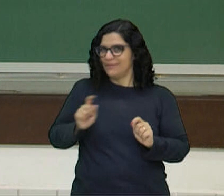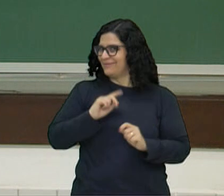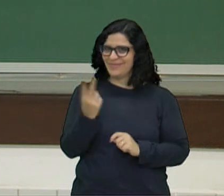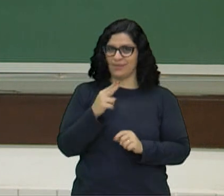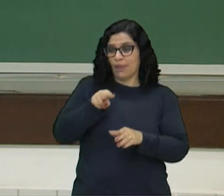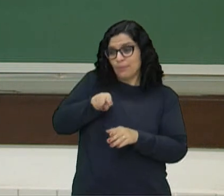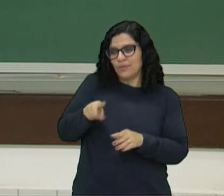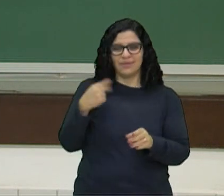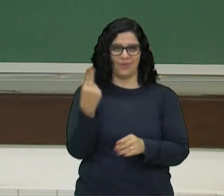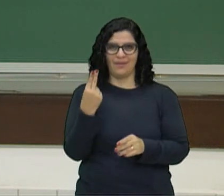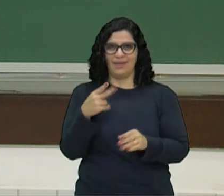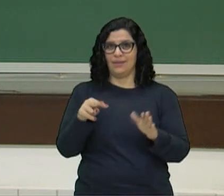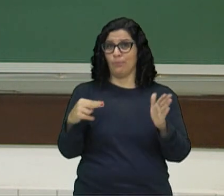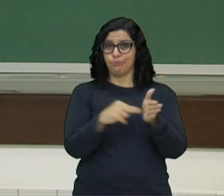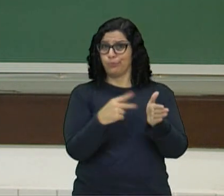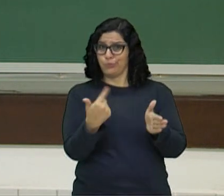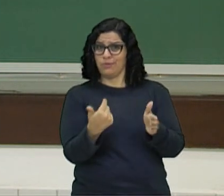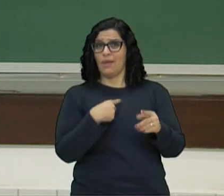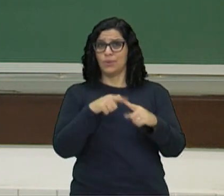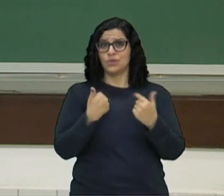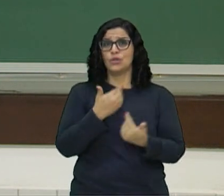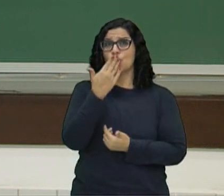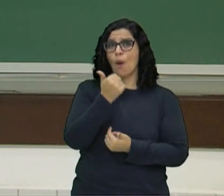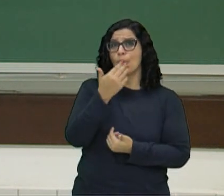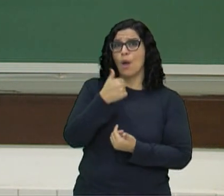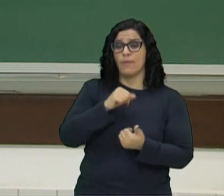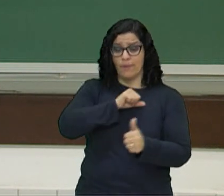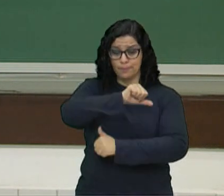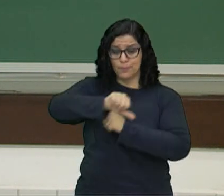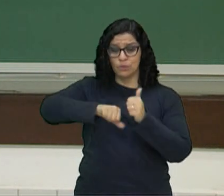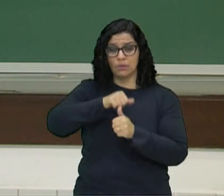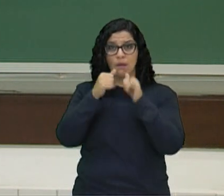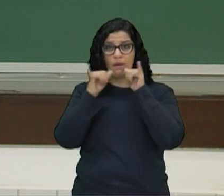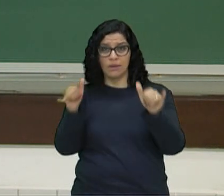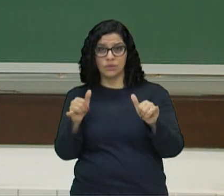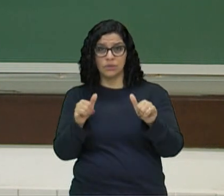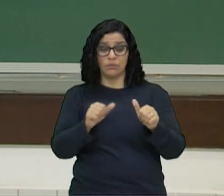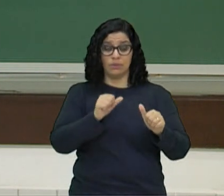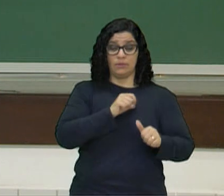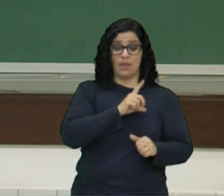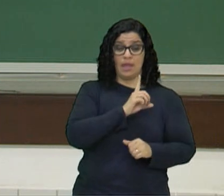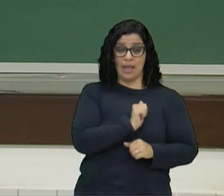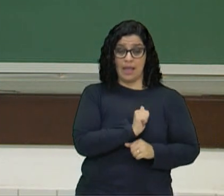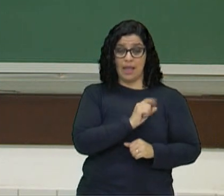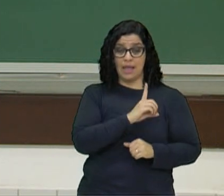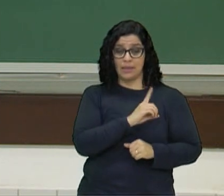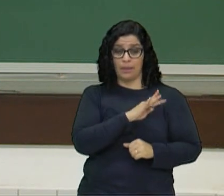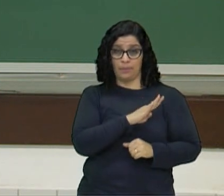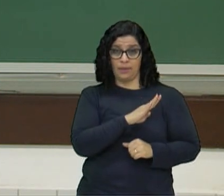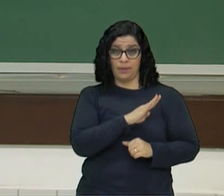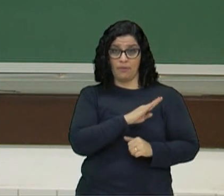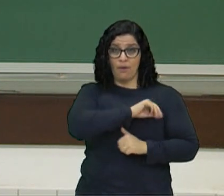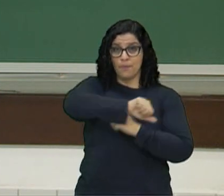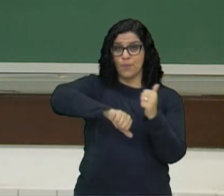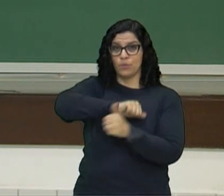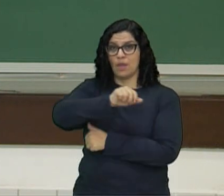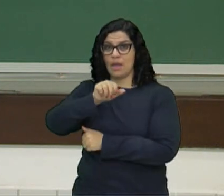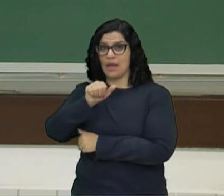aí a energia presente nos alimentos é passada para o ADP, com 2 fosfatos, ele vira ATP com 3